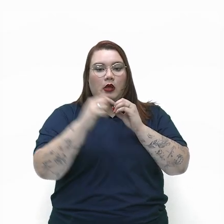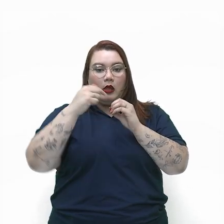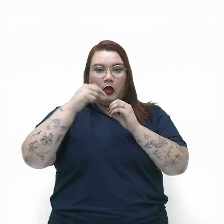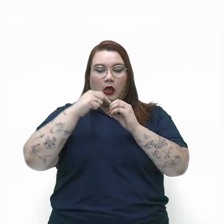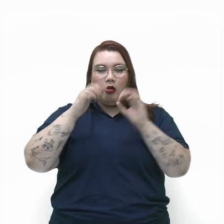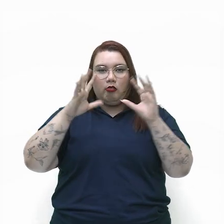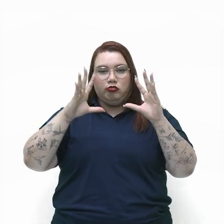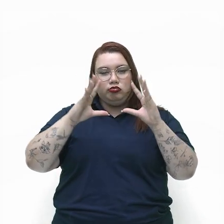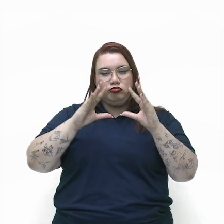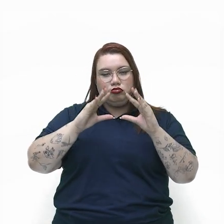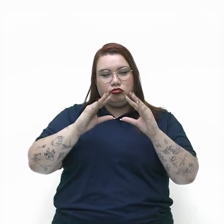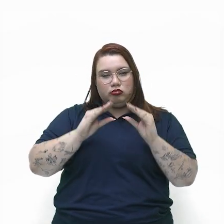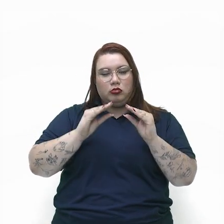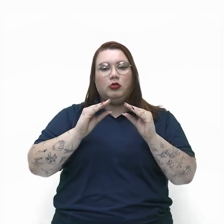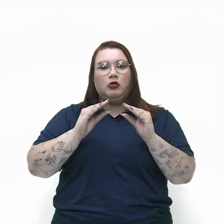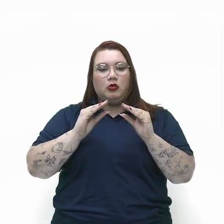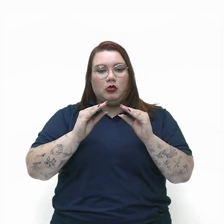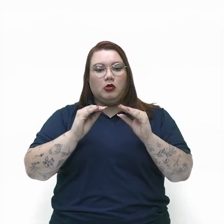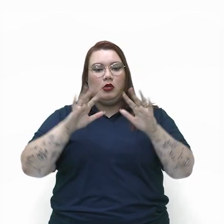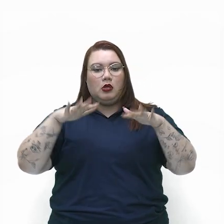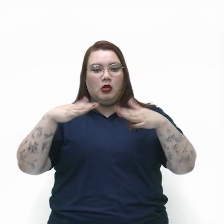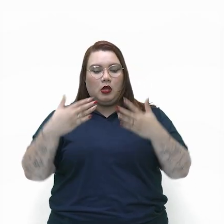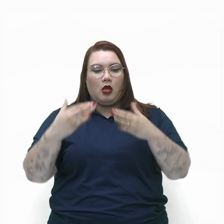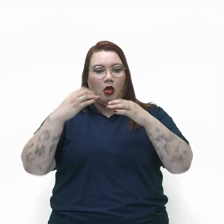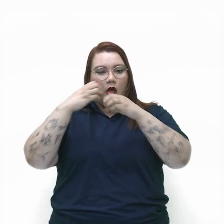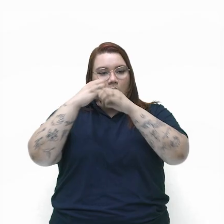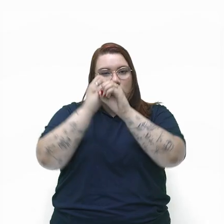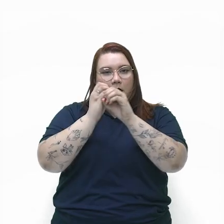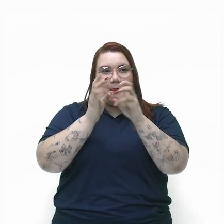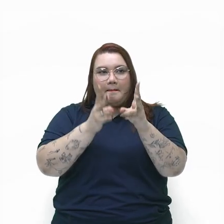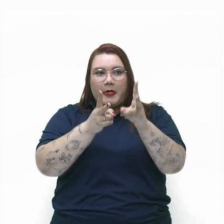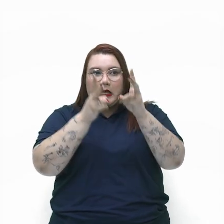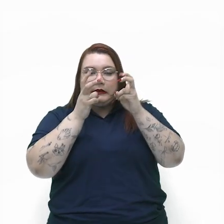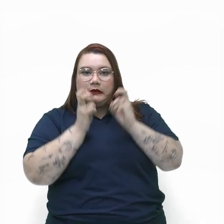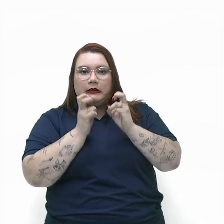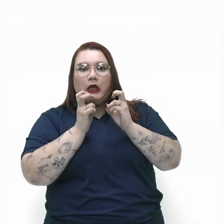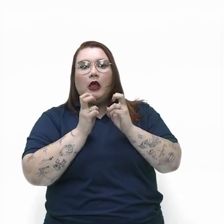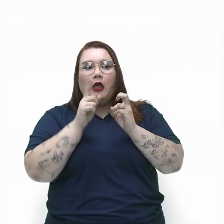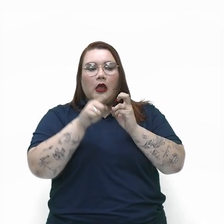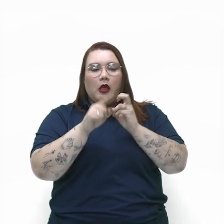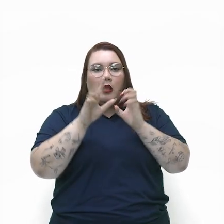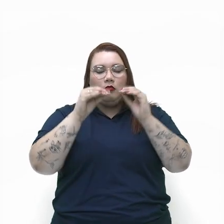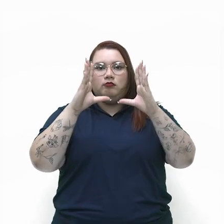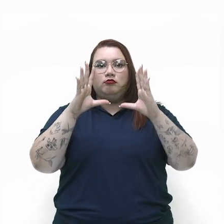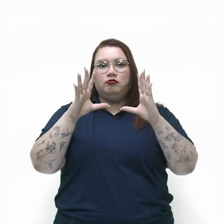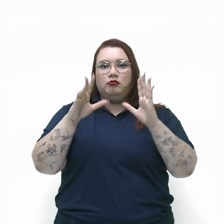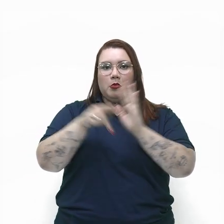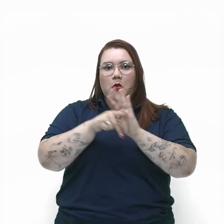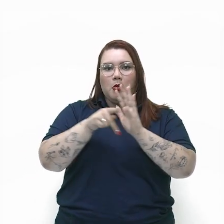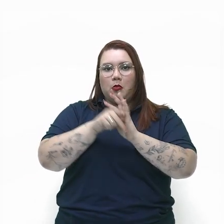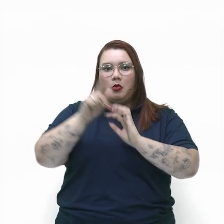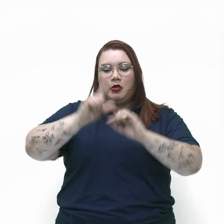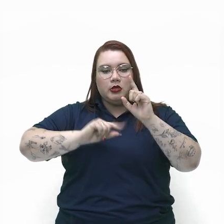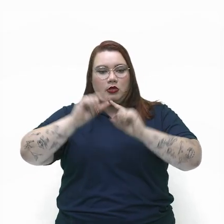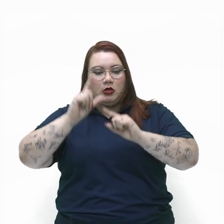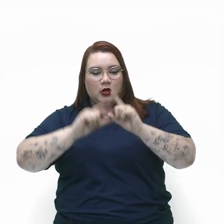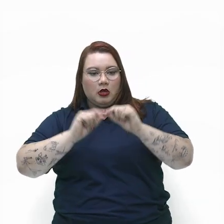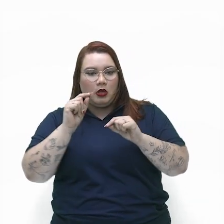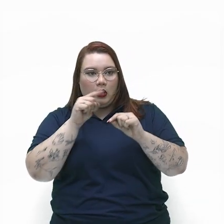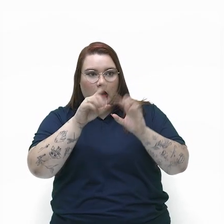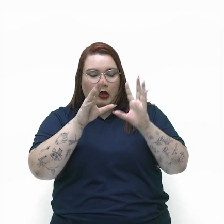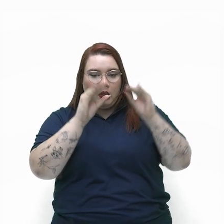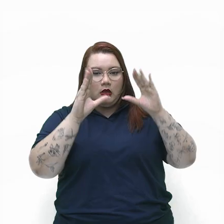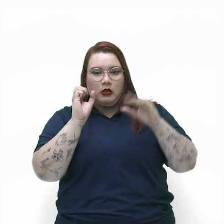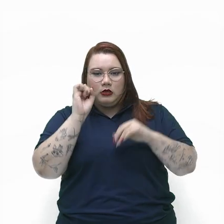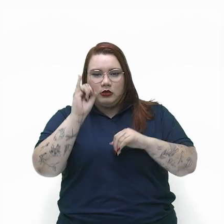fica um pouquinho menos brilhante, né? Os telescópios vão captar essa variação, essa piscada, né, de luz da estrela,